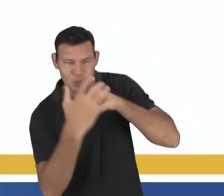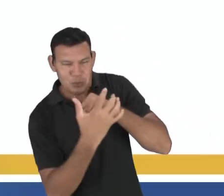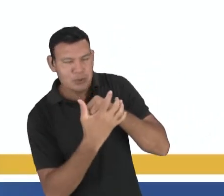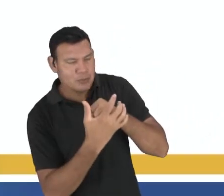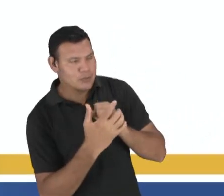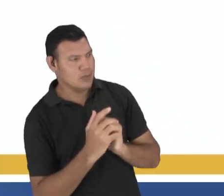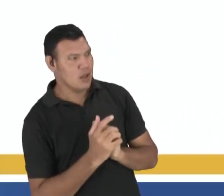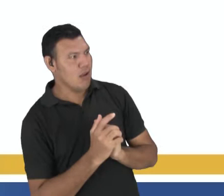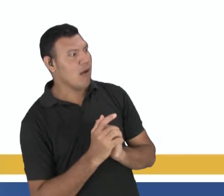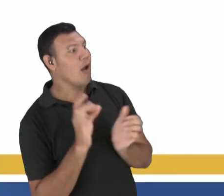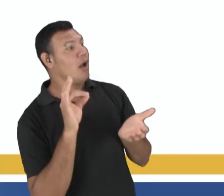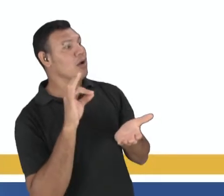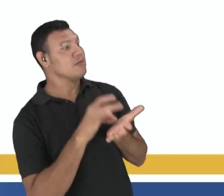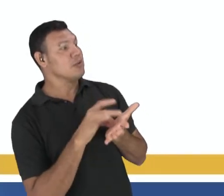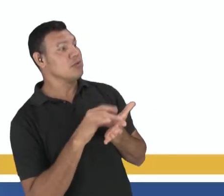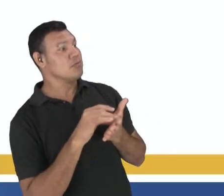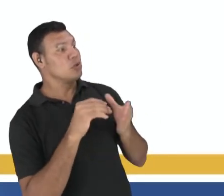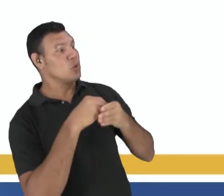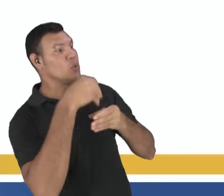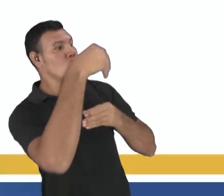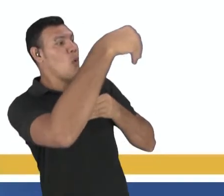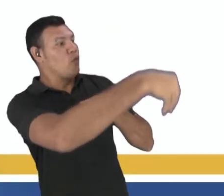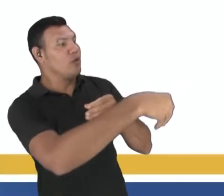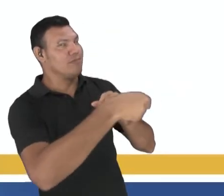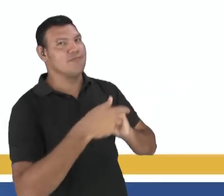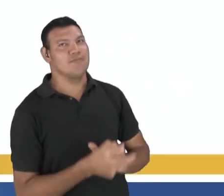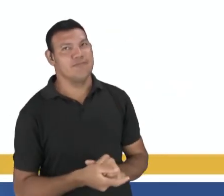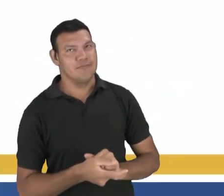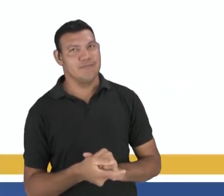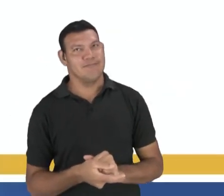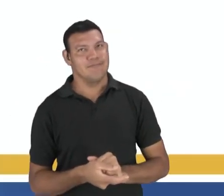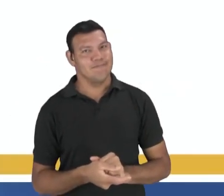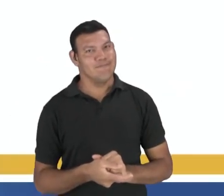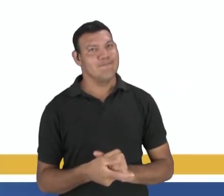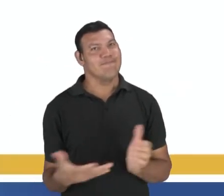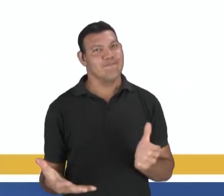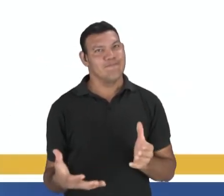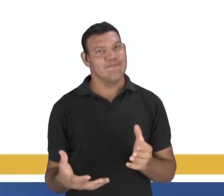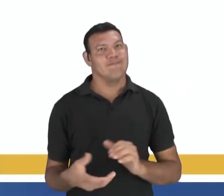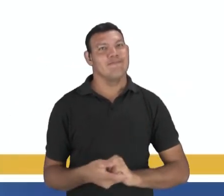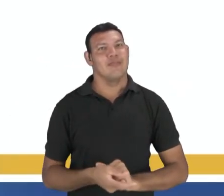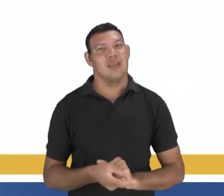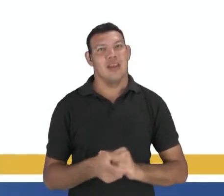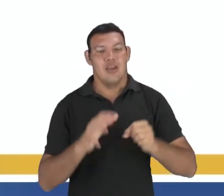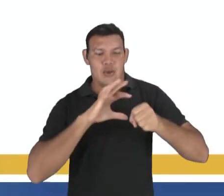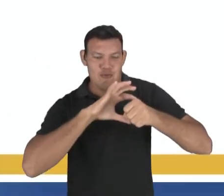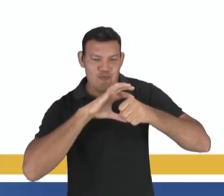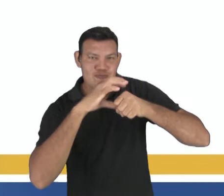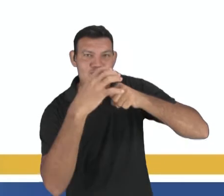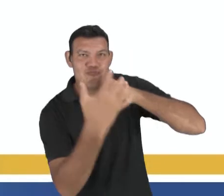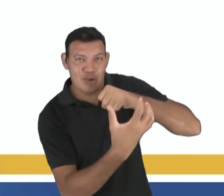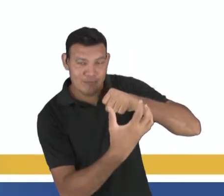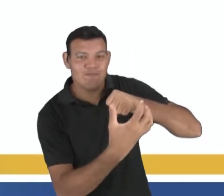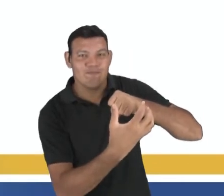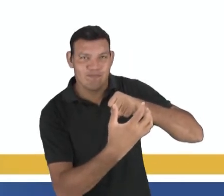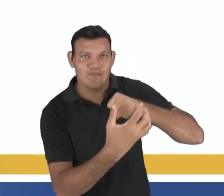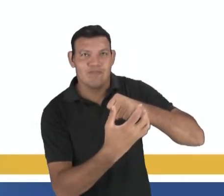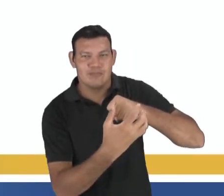Esse formato ele é muito familiar, não é? É o tal vírus com formato de